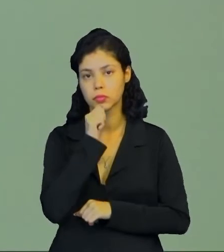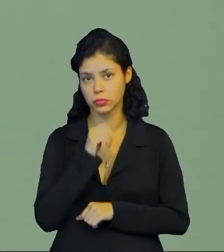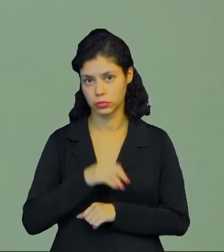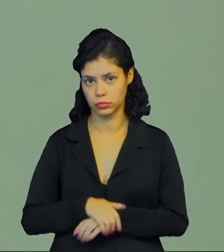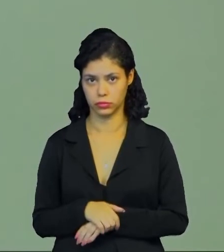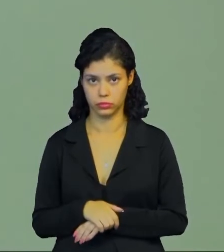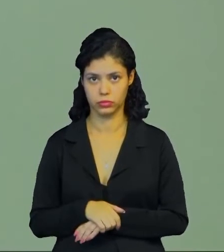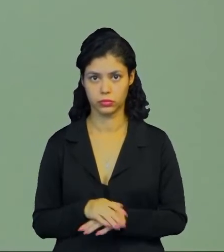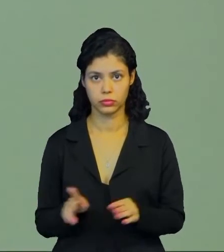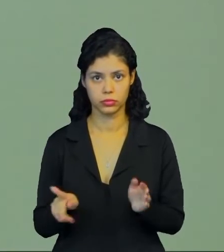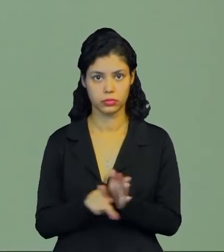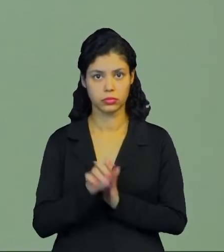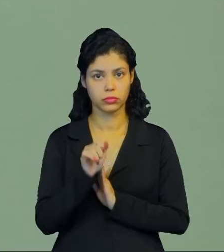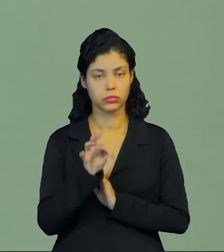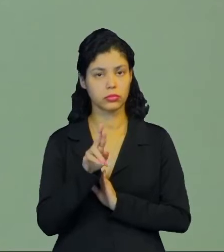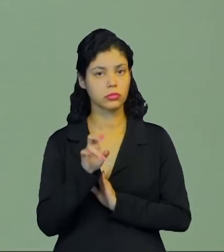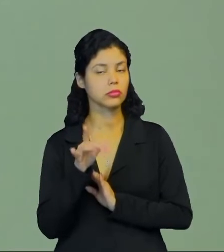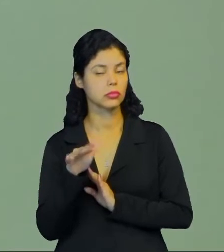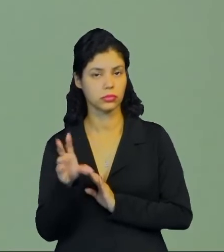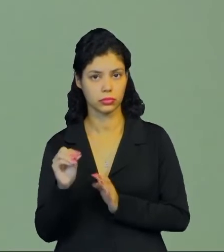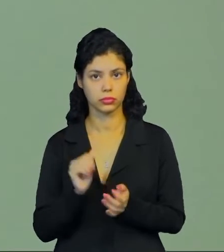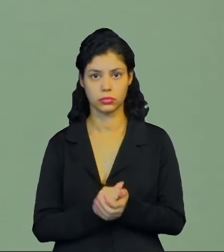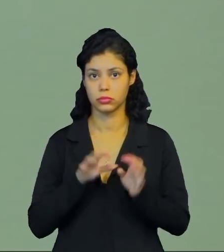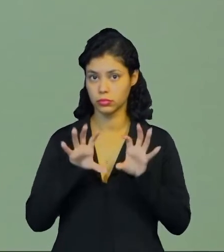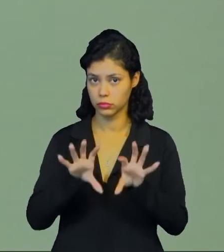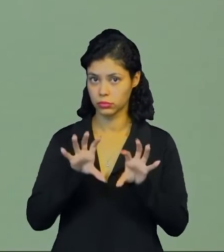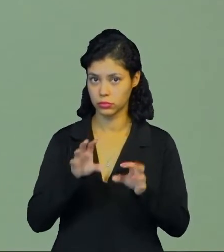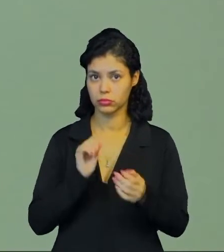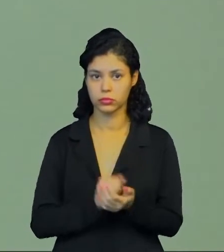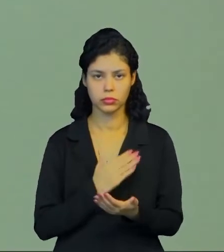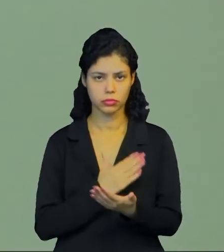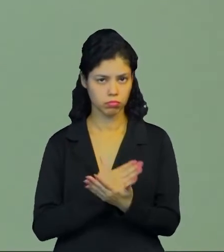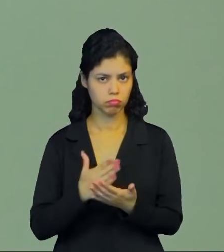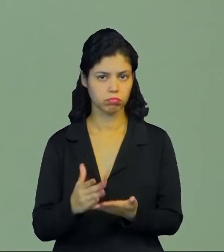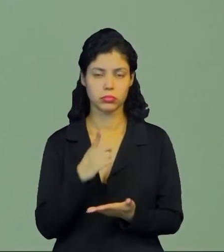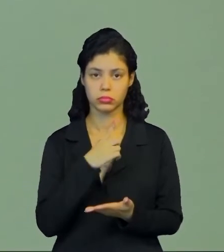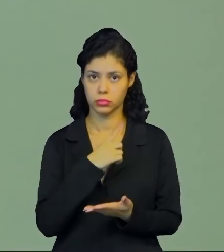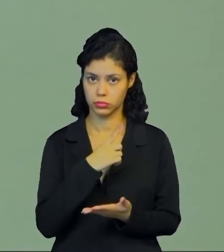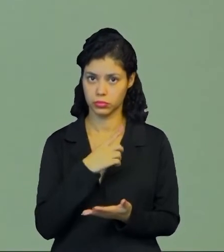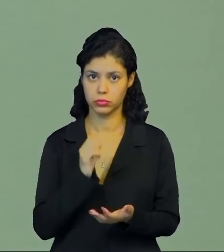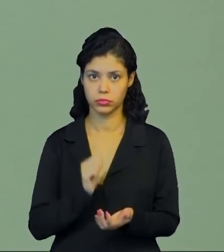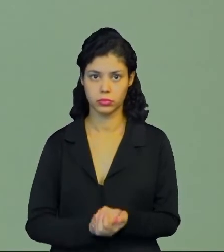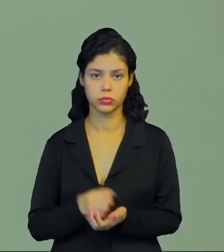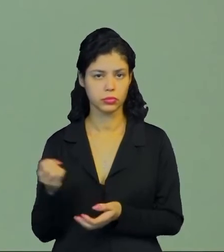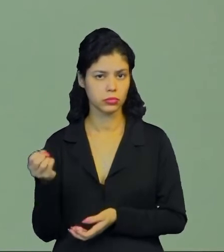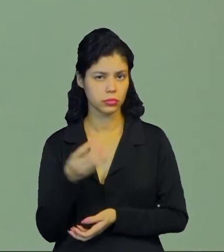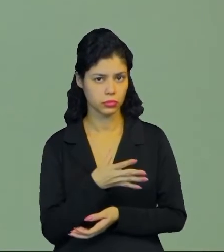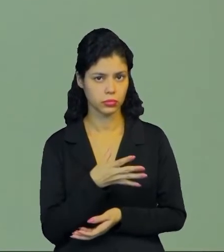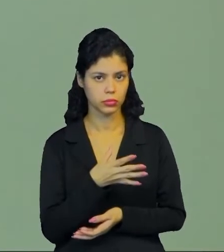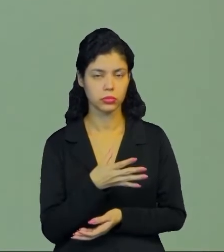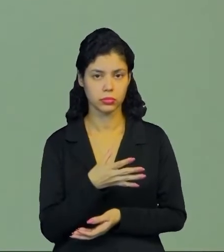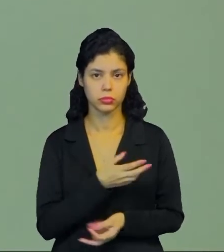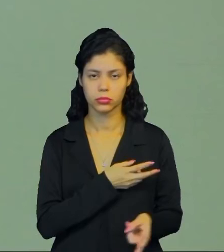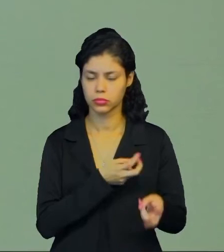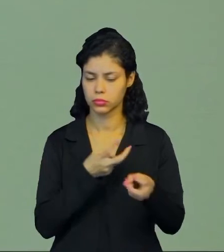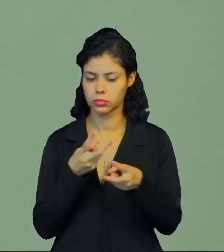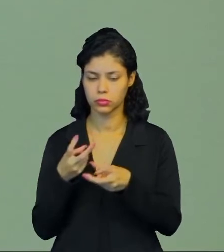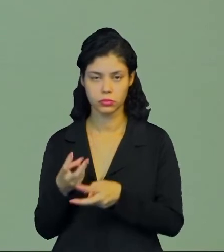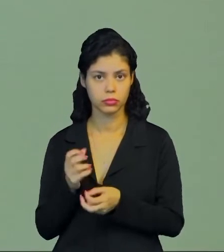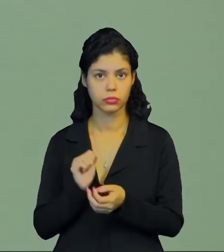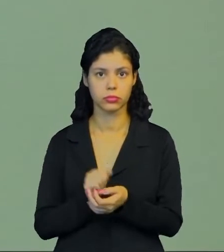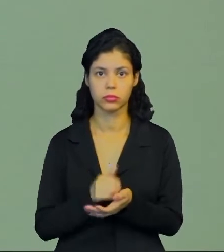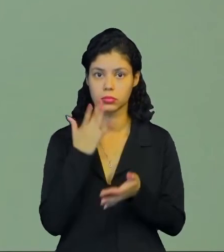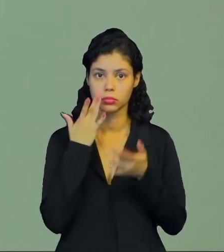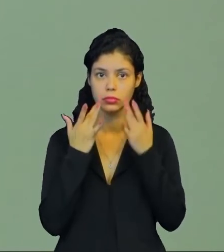aquelas atuações, certo? E assim começarem a ter uma nova percepção